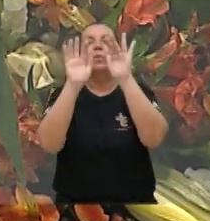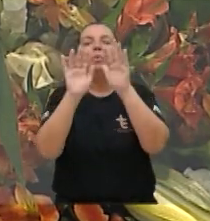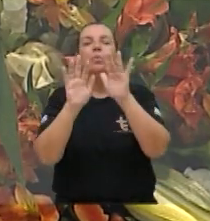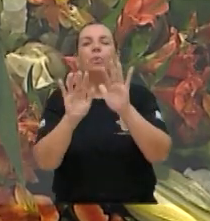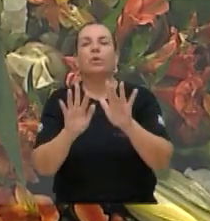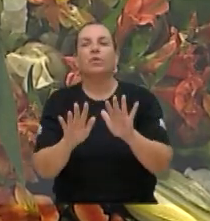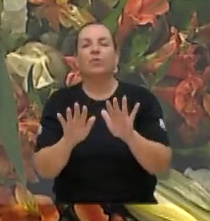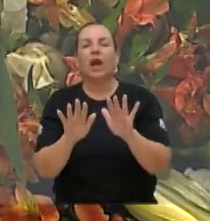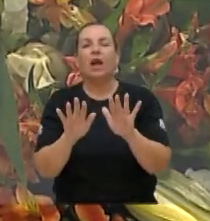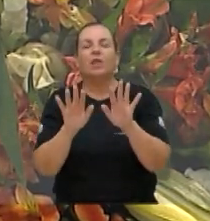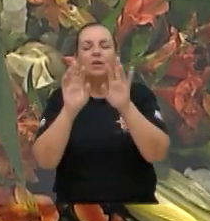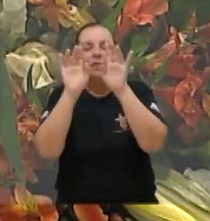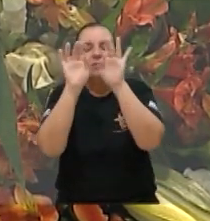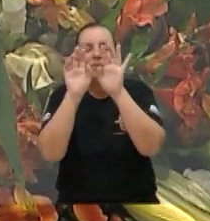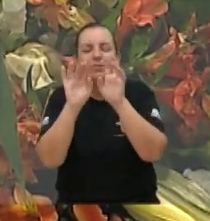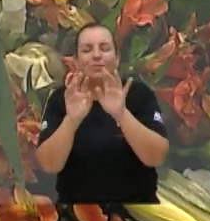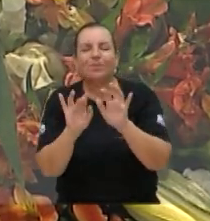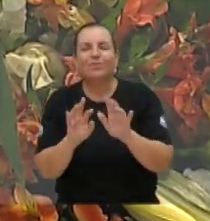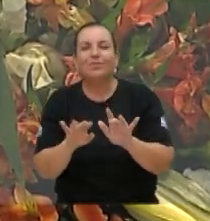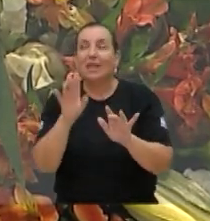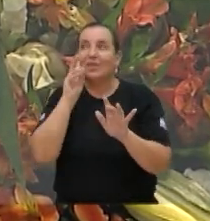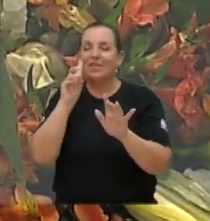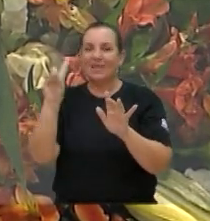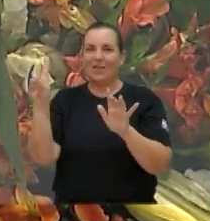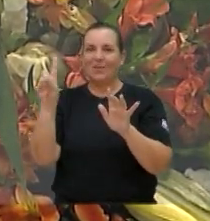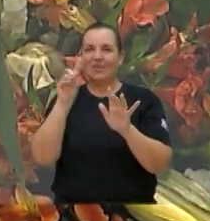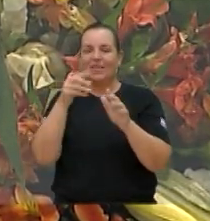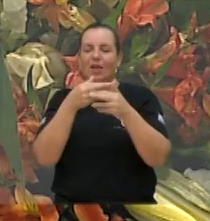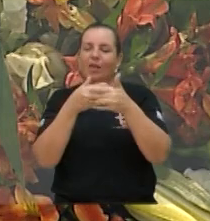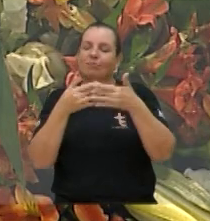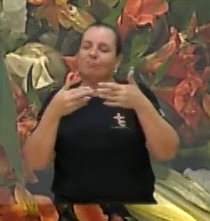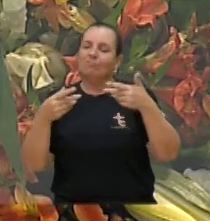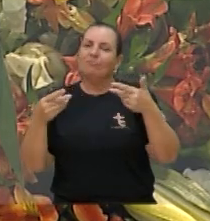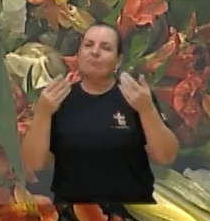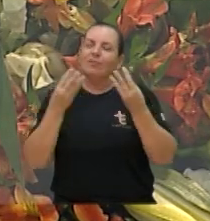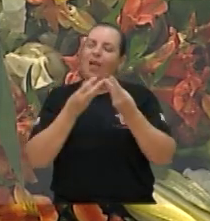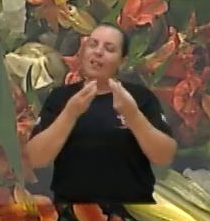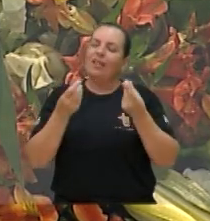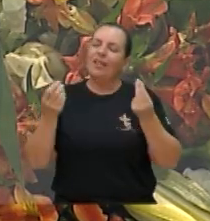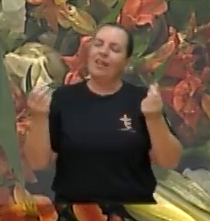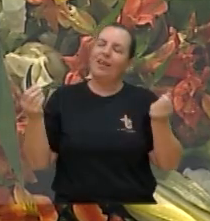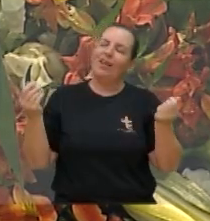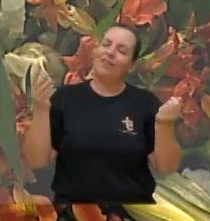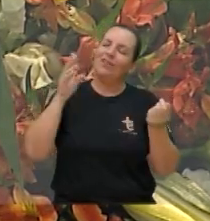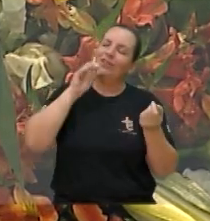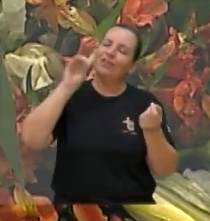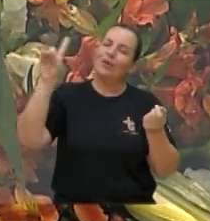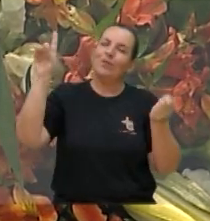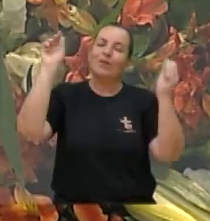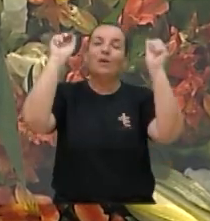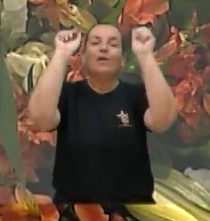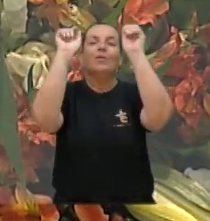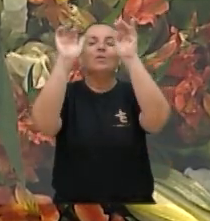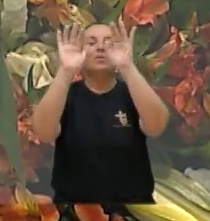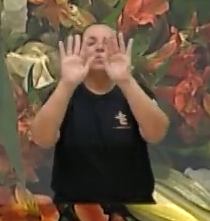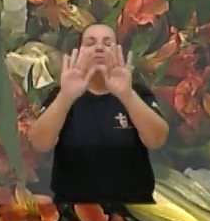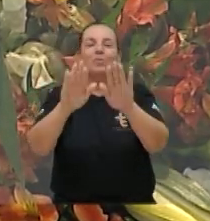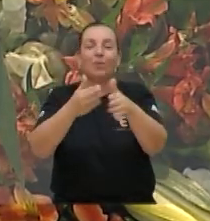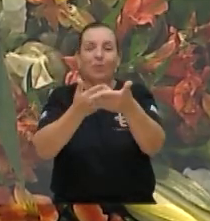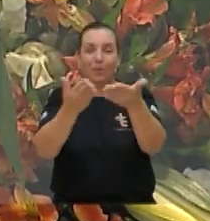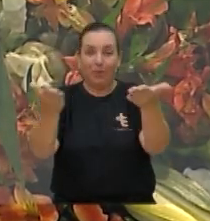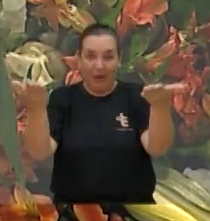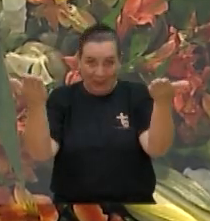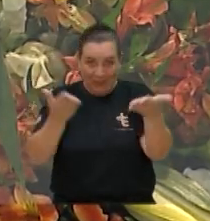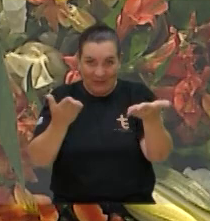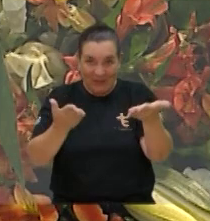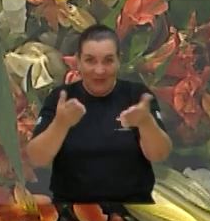esse sereno de Deus, essa coisa leve de Deus caia sobre você nesse